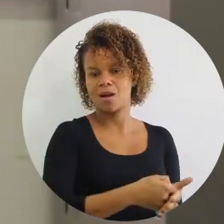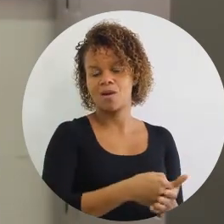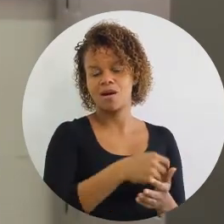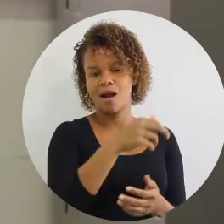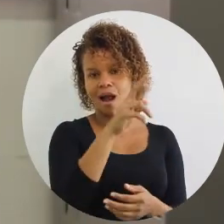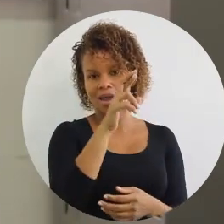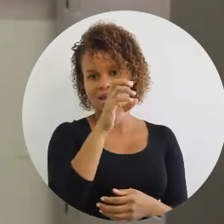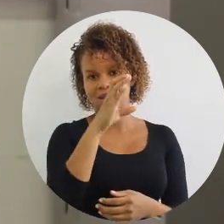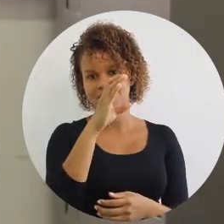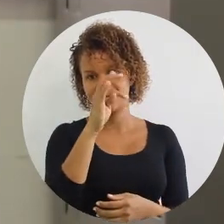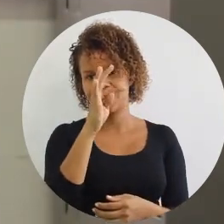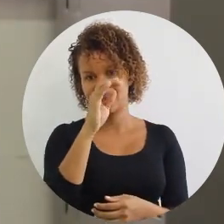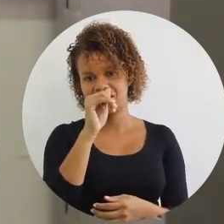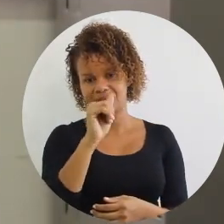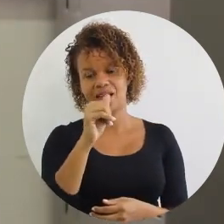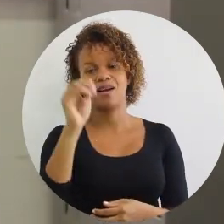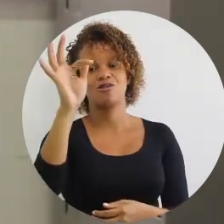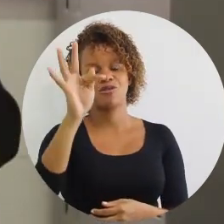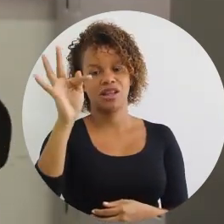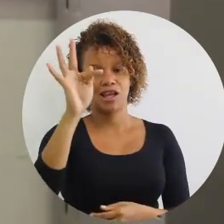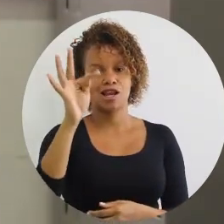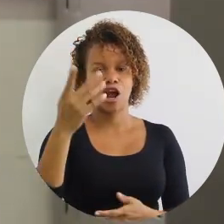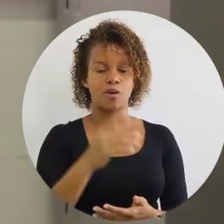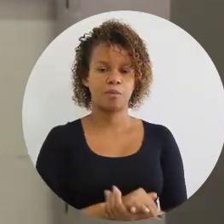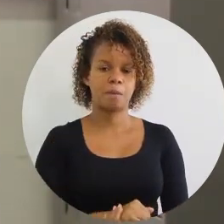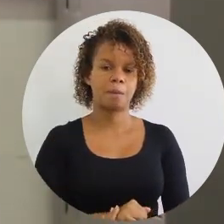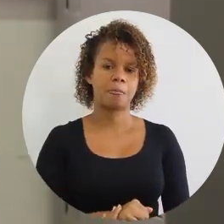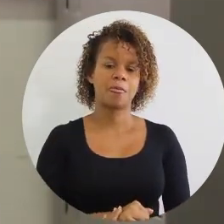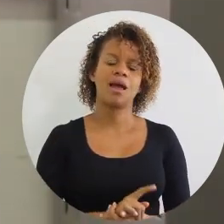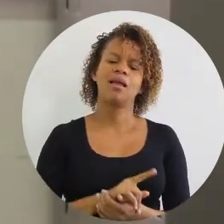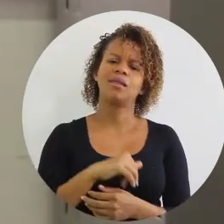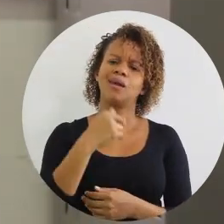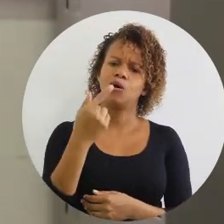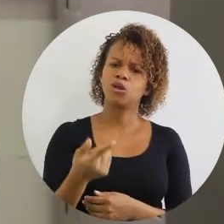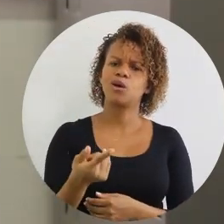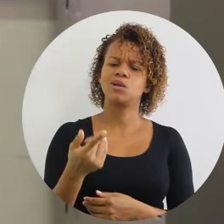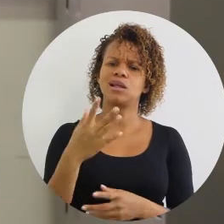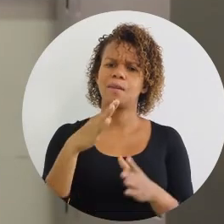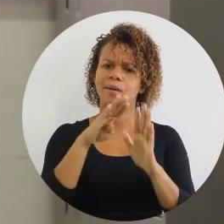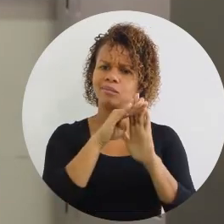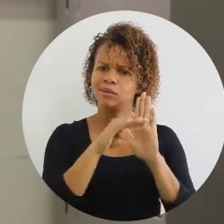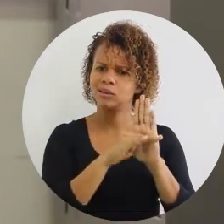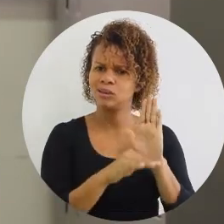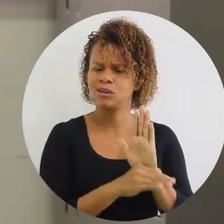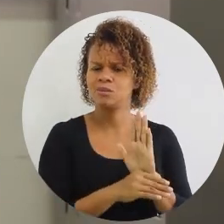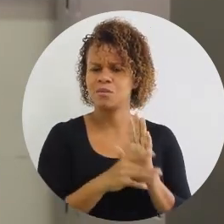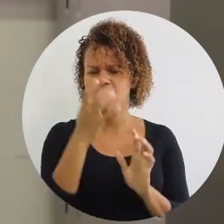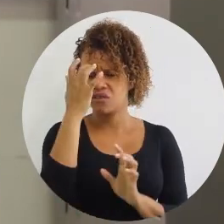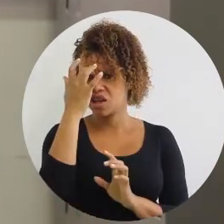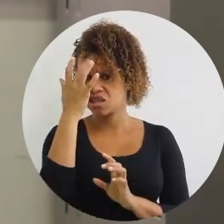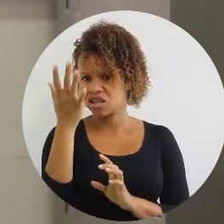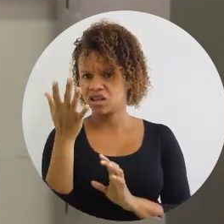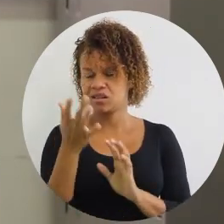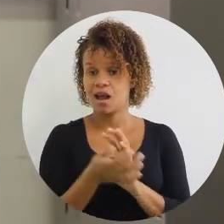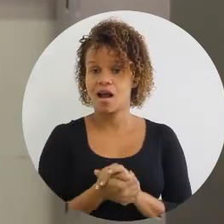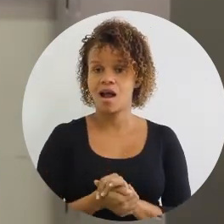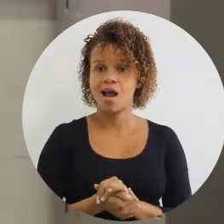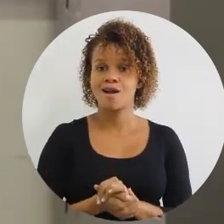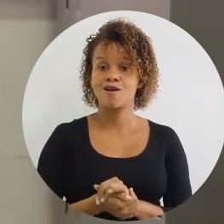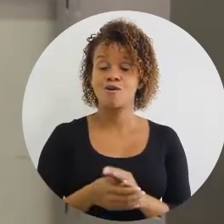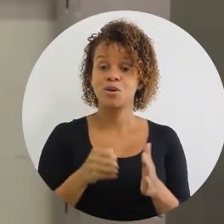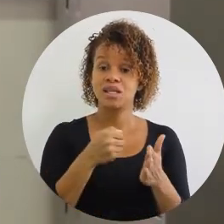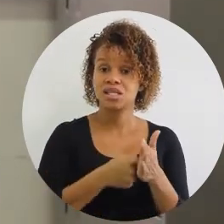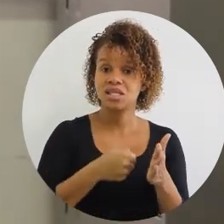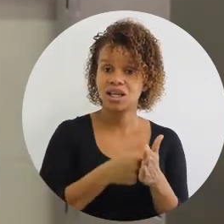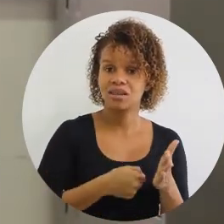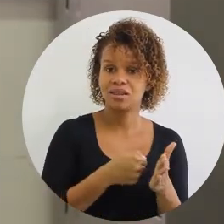Federal. O drawback tem uma outra modalidade hoje em dia que para facilitar ainda mais o incentivo